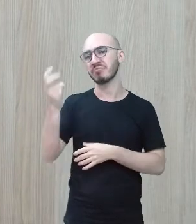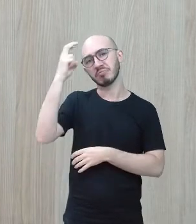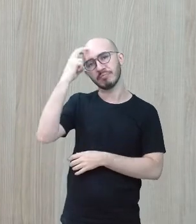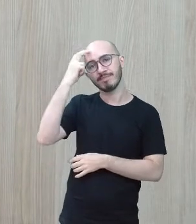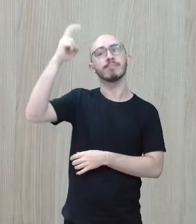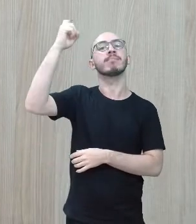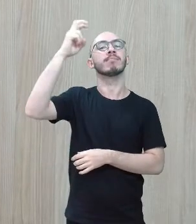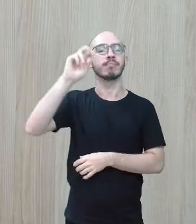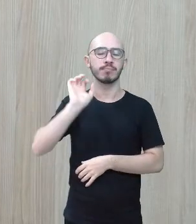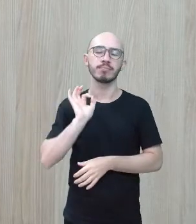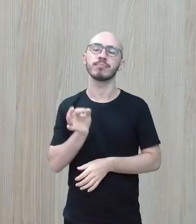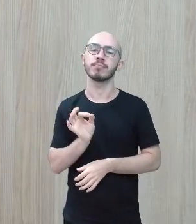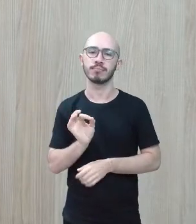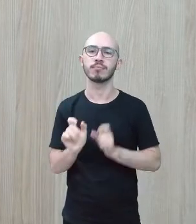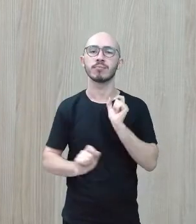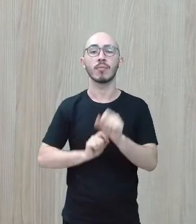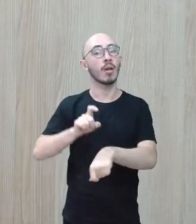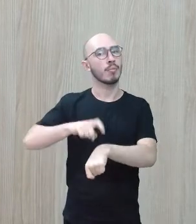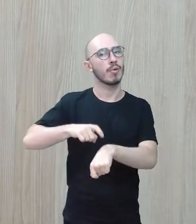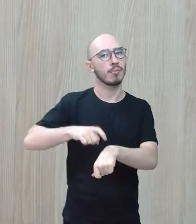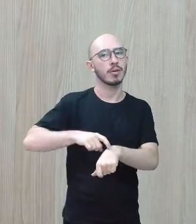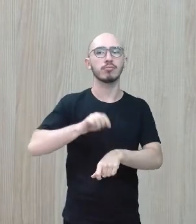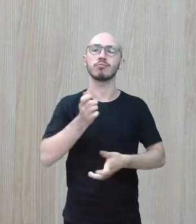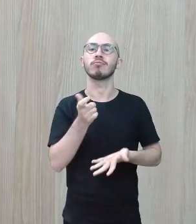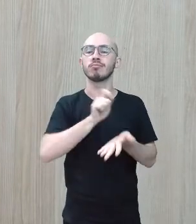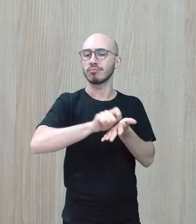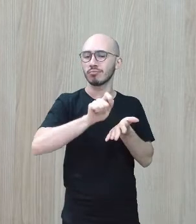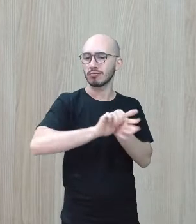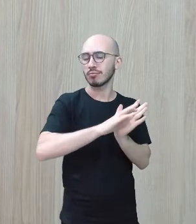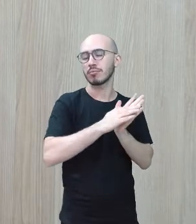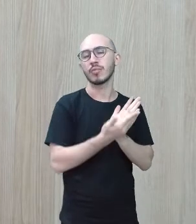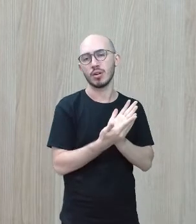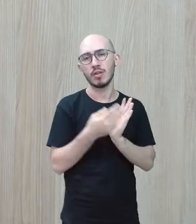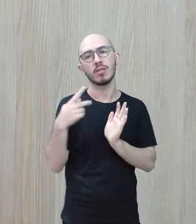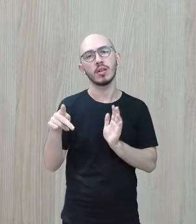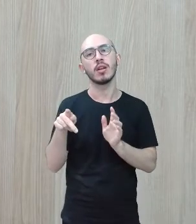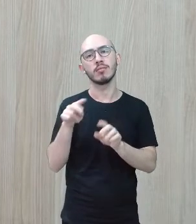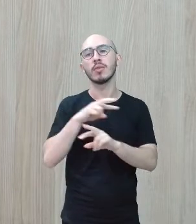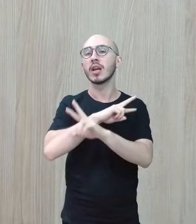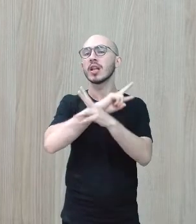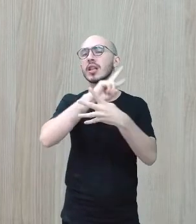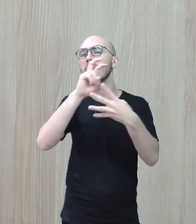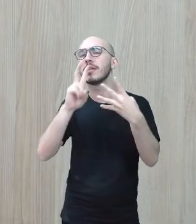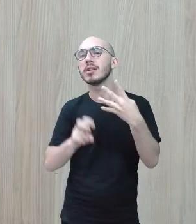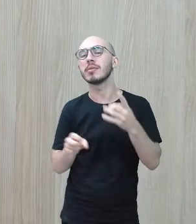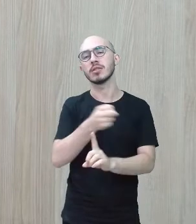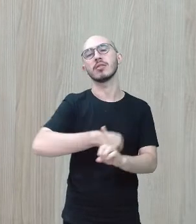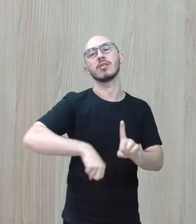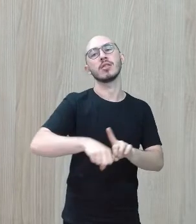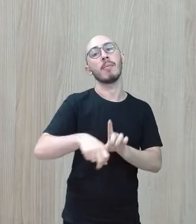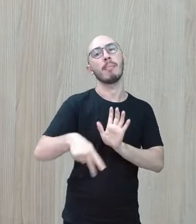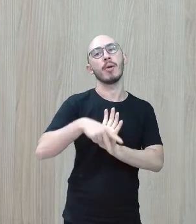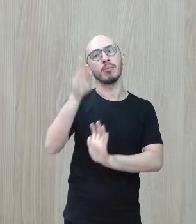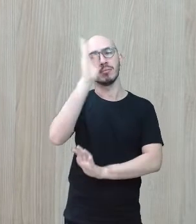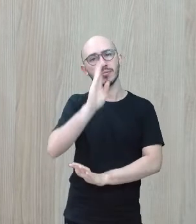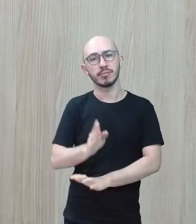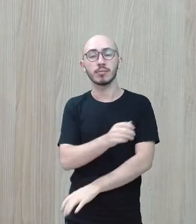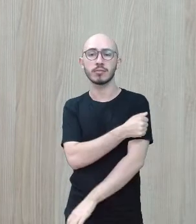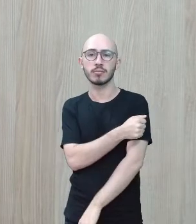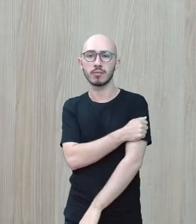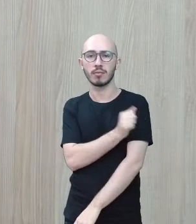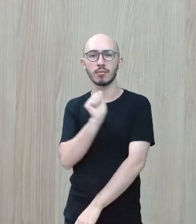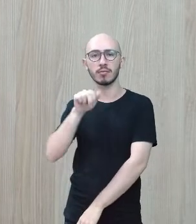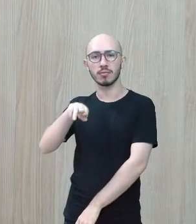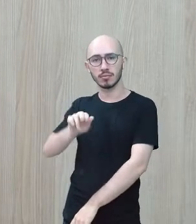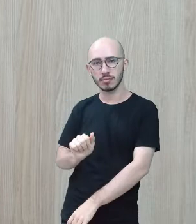inteligente, esperto e perspicaz na hora em que ele vai tratar essas questões sociais no Brasil, tá certo? A Ana tá perguntando qual é o